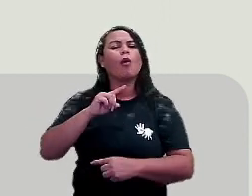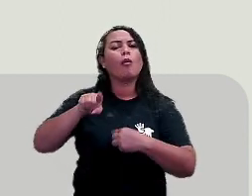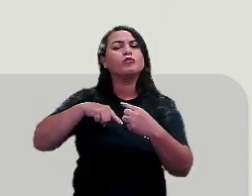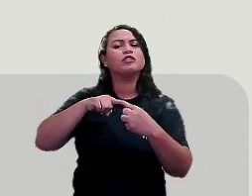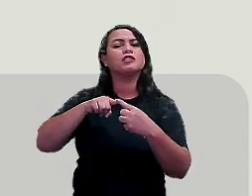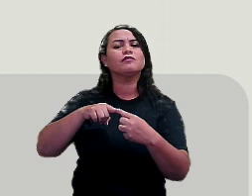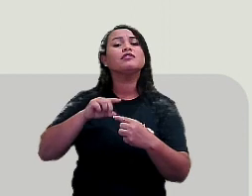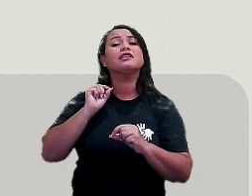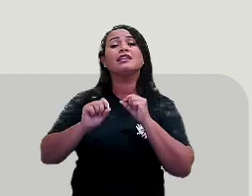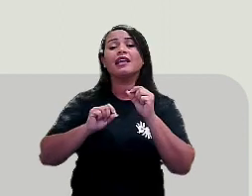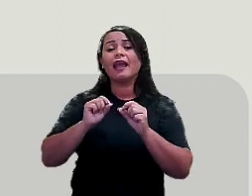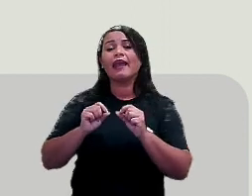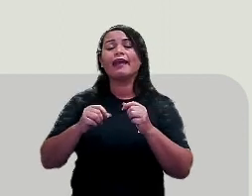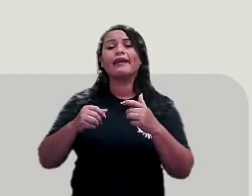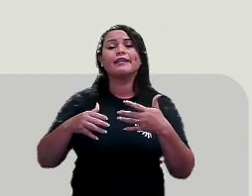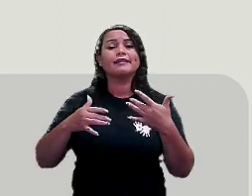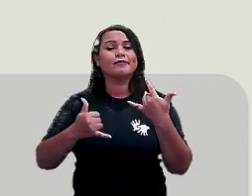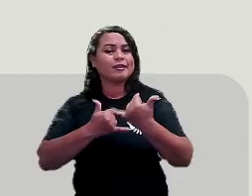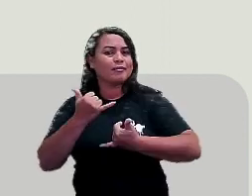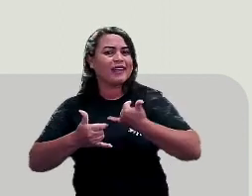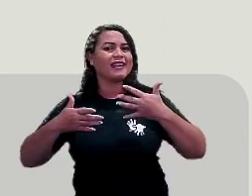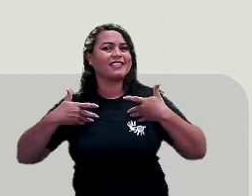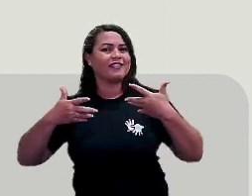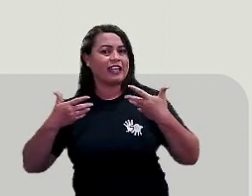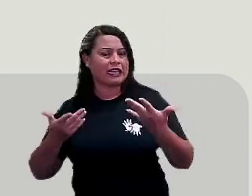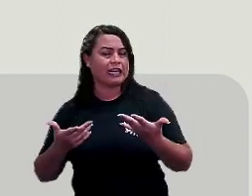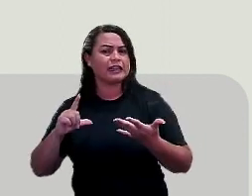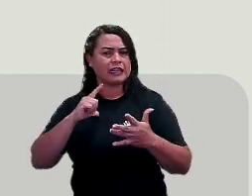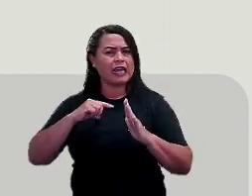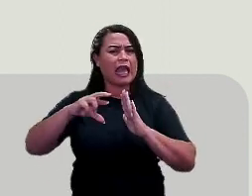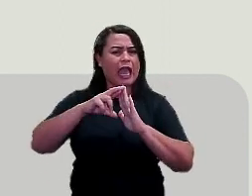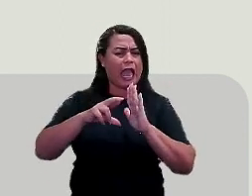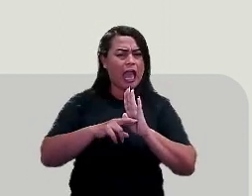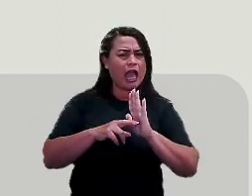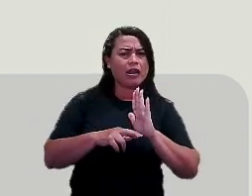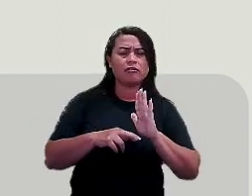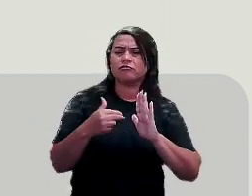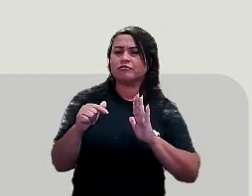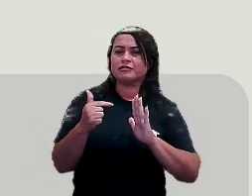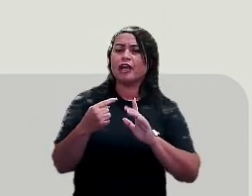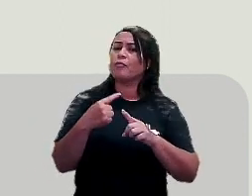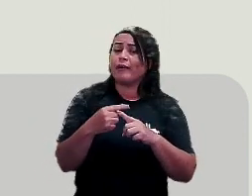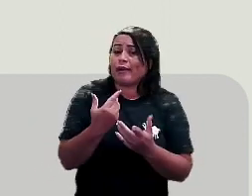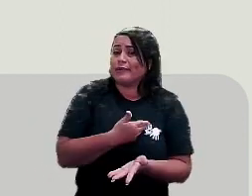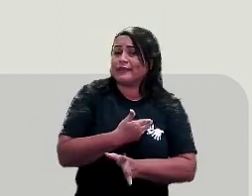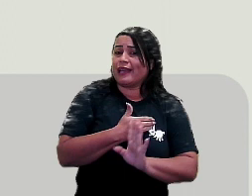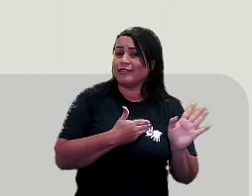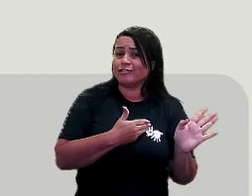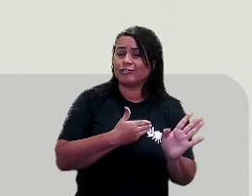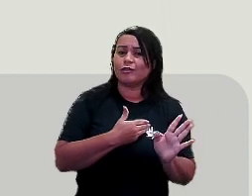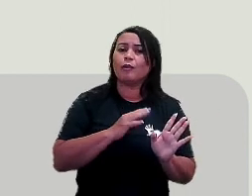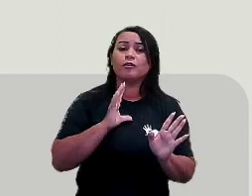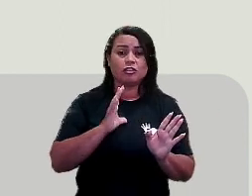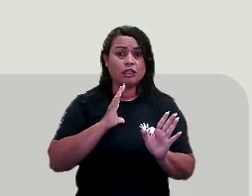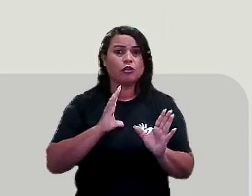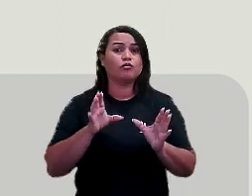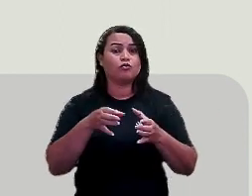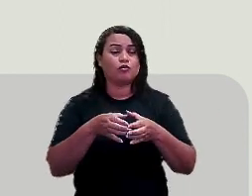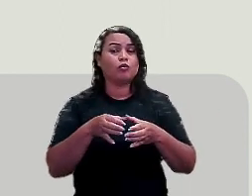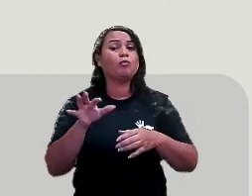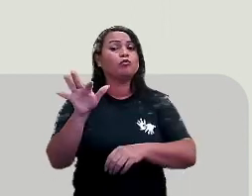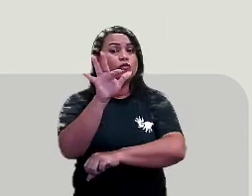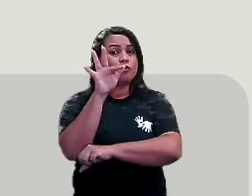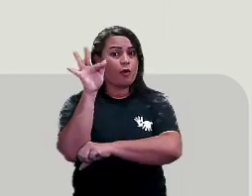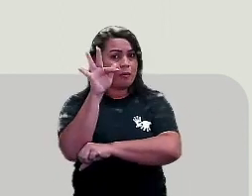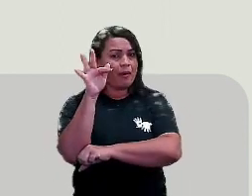naquele tal momento. Se possui regra, geralmente, não. Por quê? É uma amizade. Já os grupos formais são formados